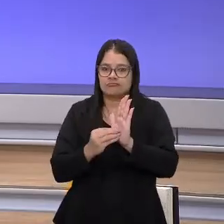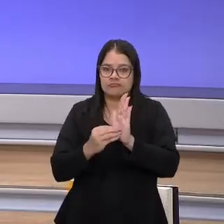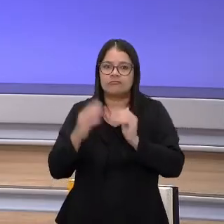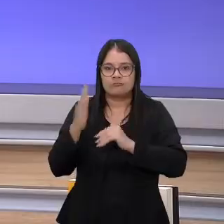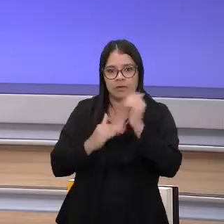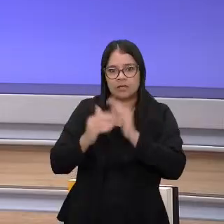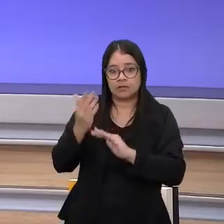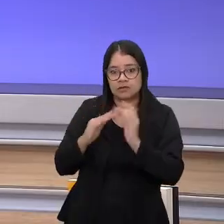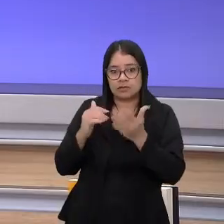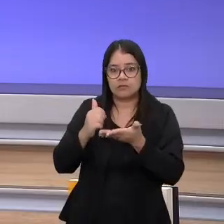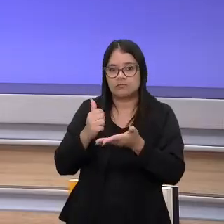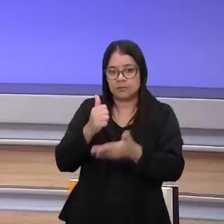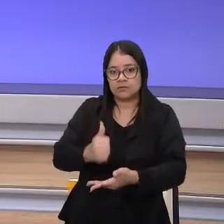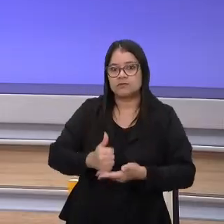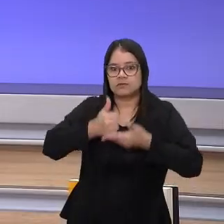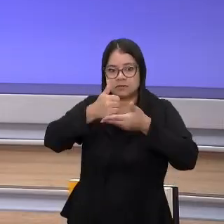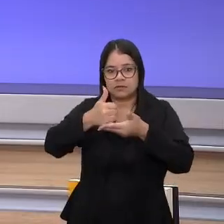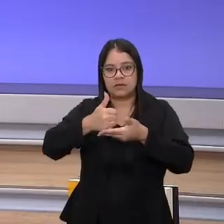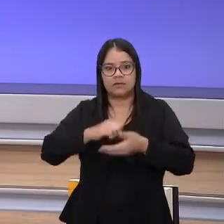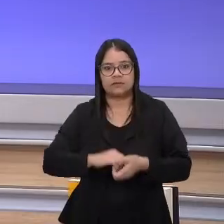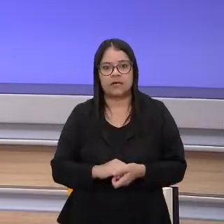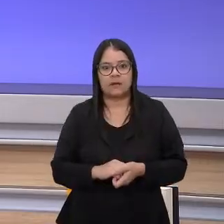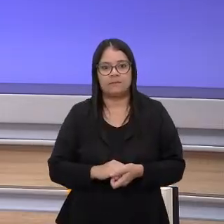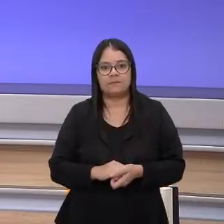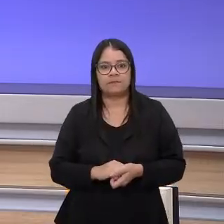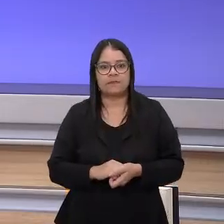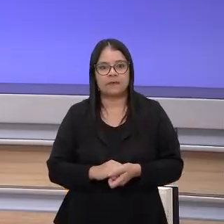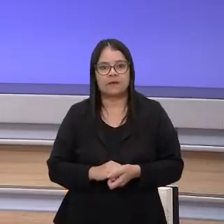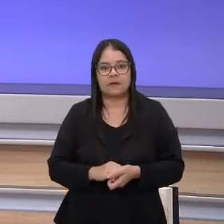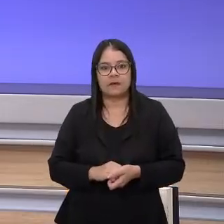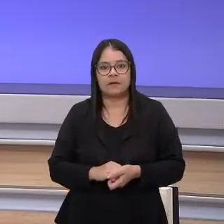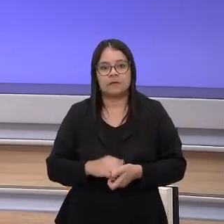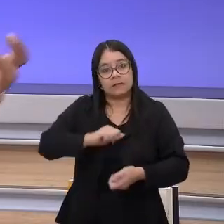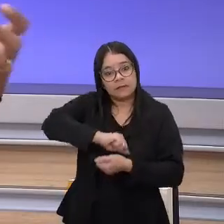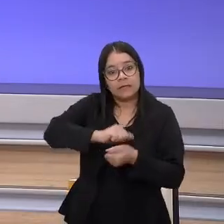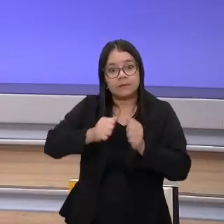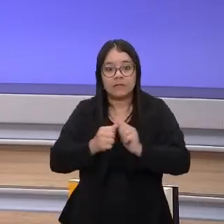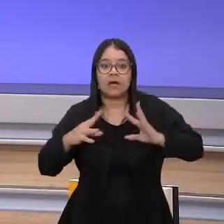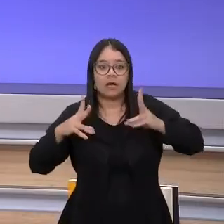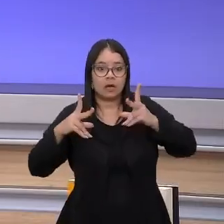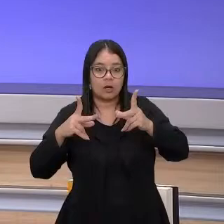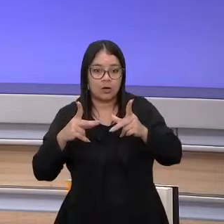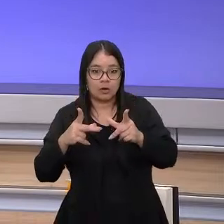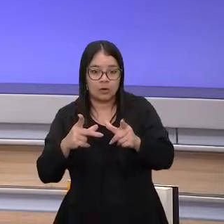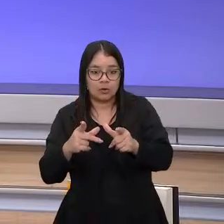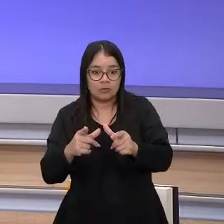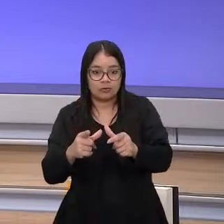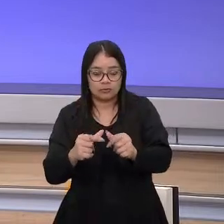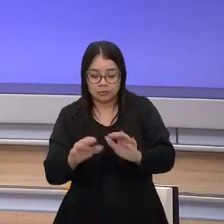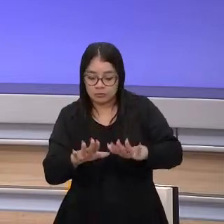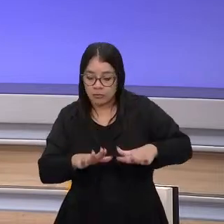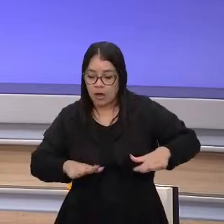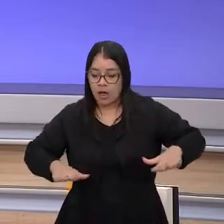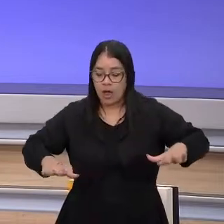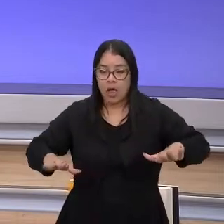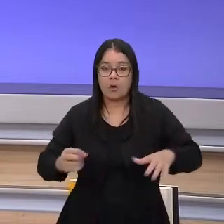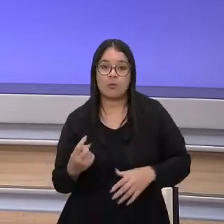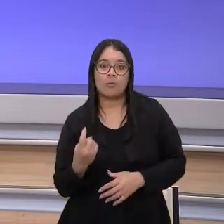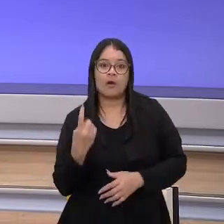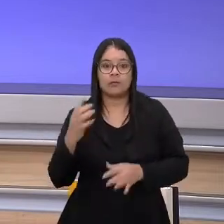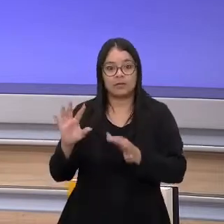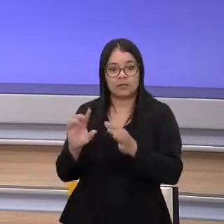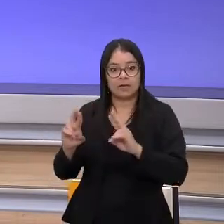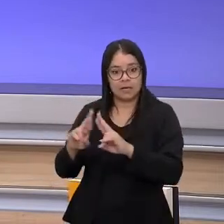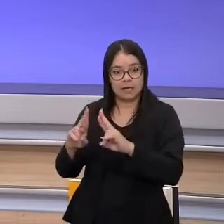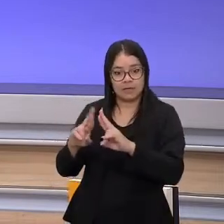práticas sustentáveis, né, e começar a impactar todos os seres em uma só rede, fazer a diferença para o